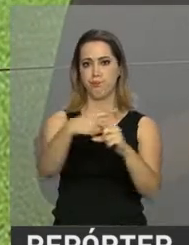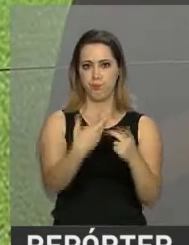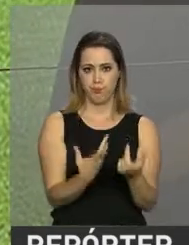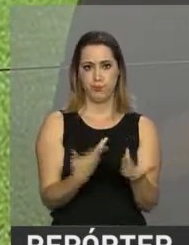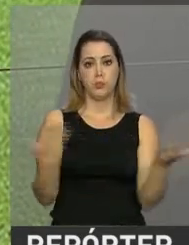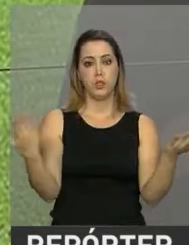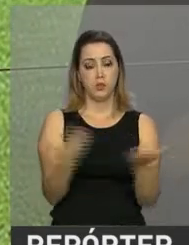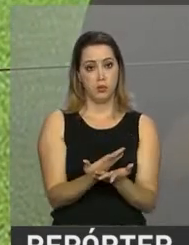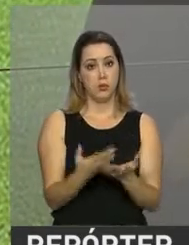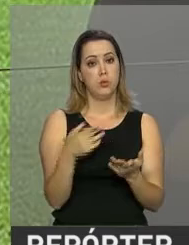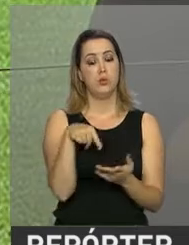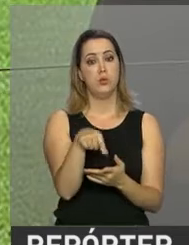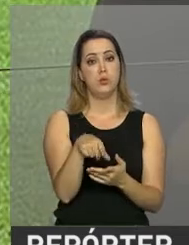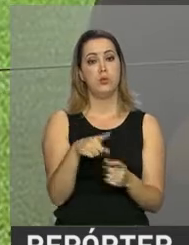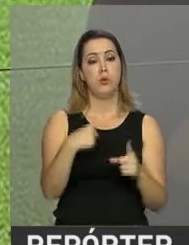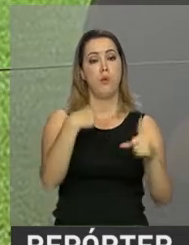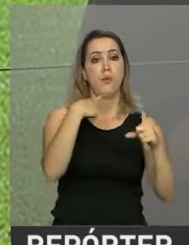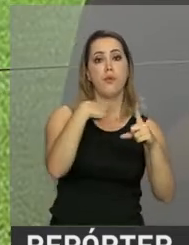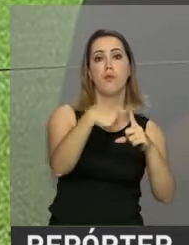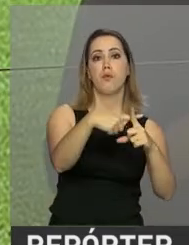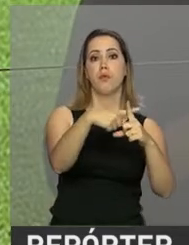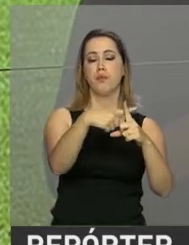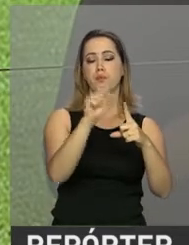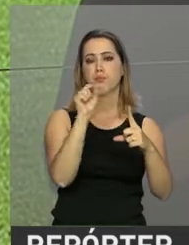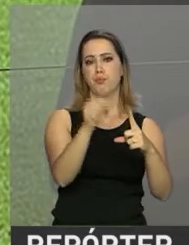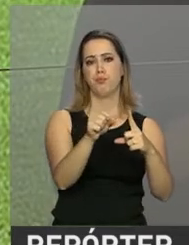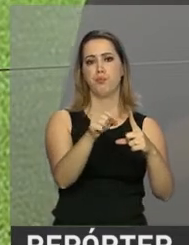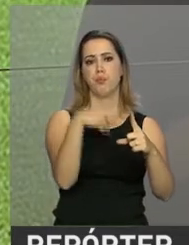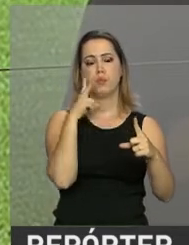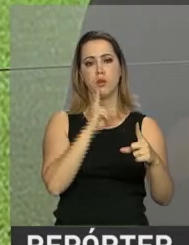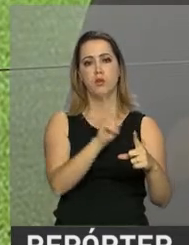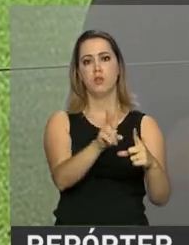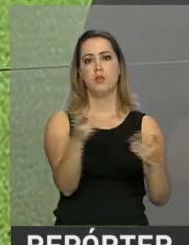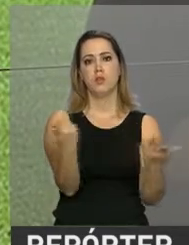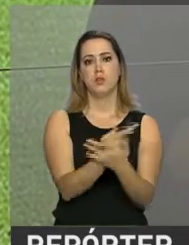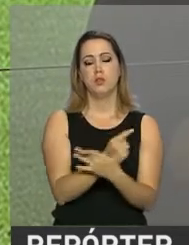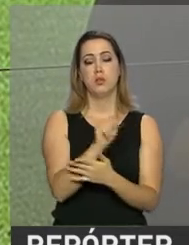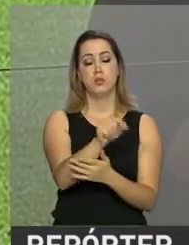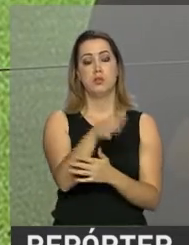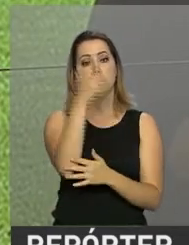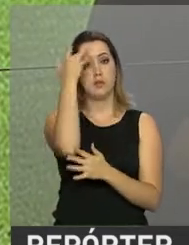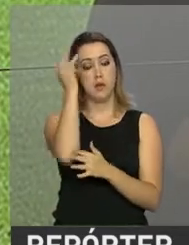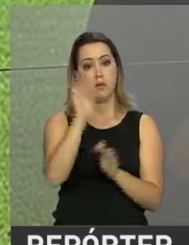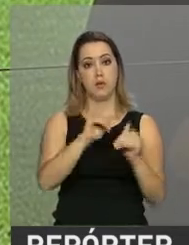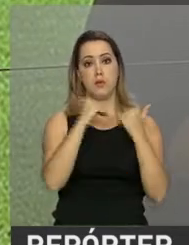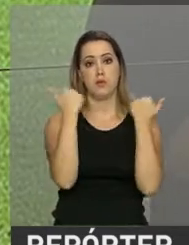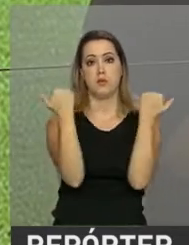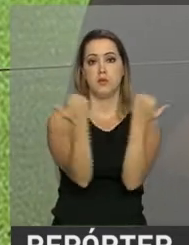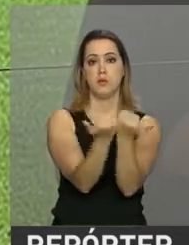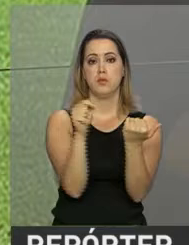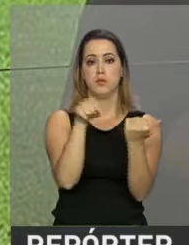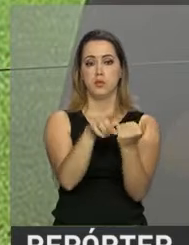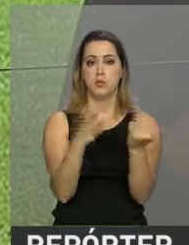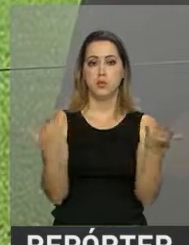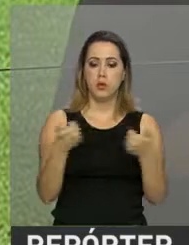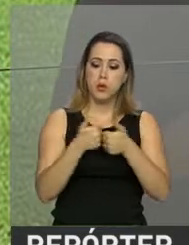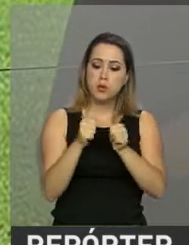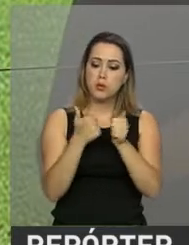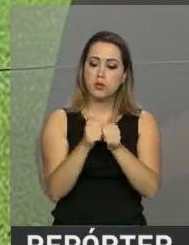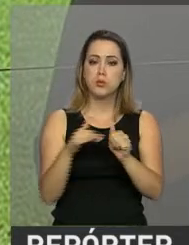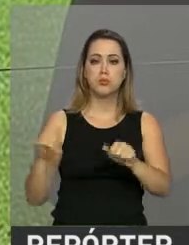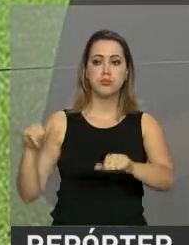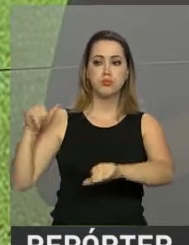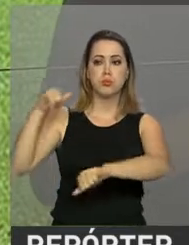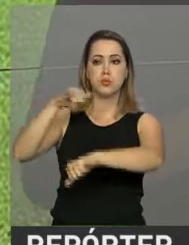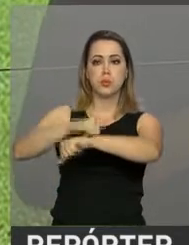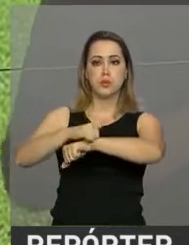o velório será realizado amanhã aí na Arena Condá, o estádio do clube, né? E o traslado dos corpos está sendo feito por aviões da